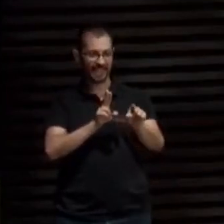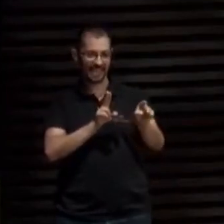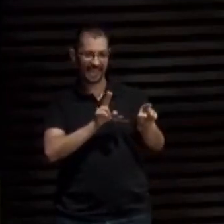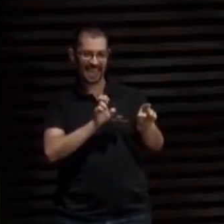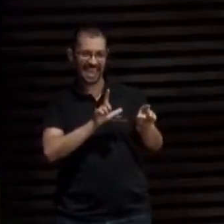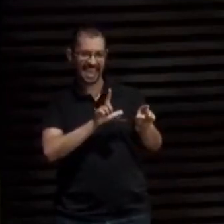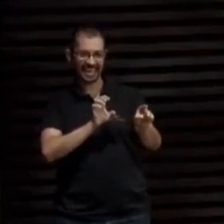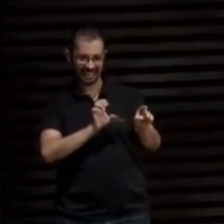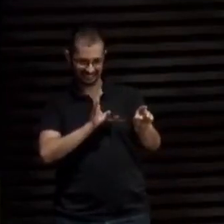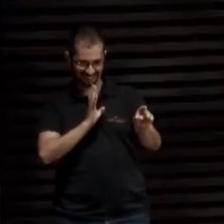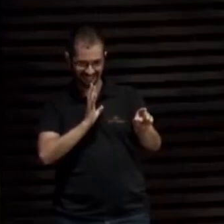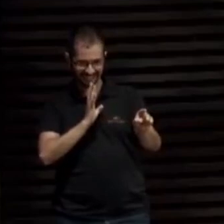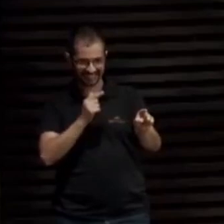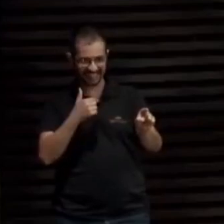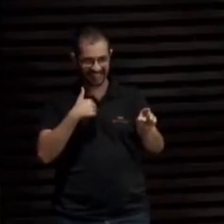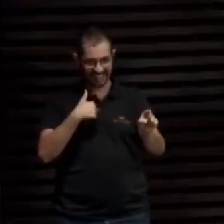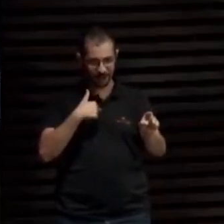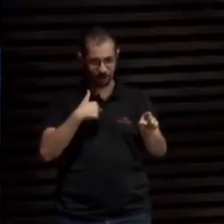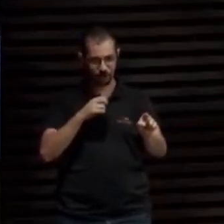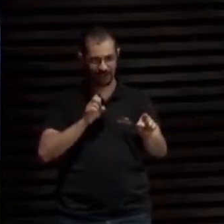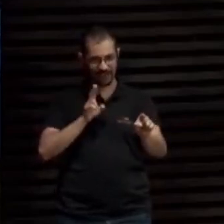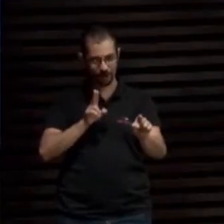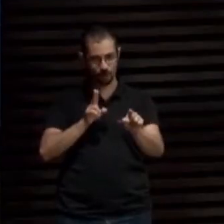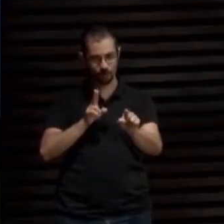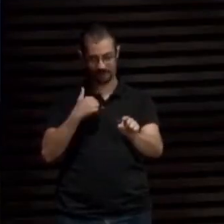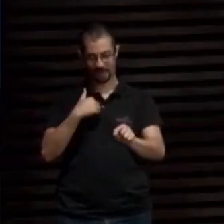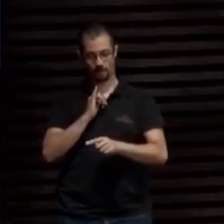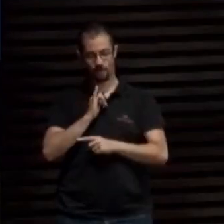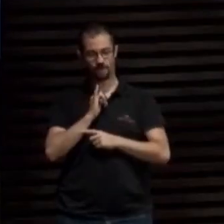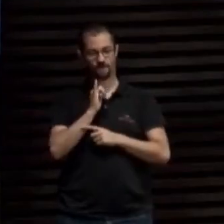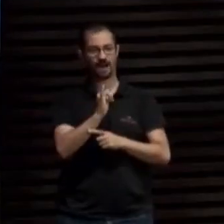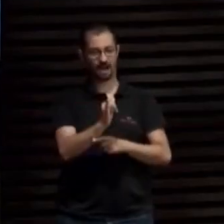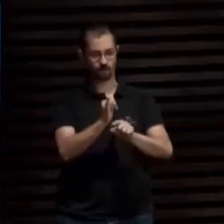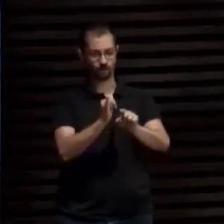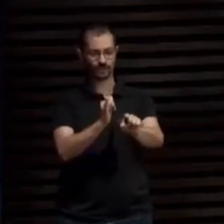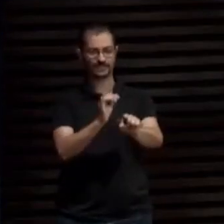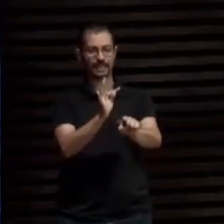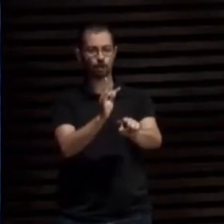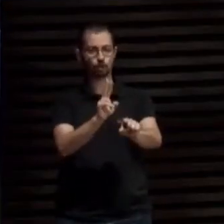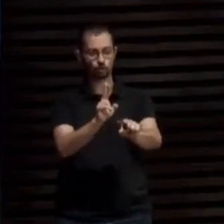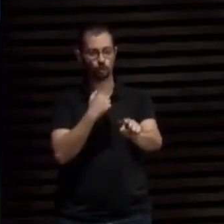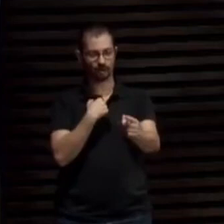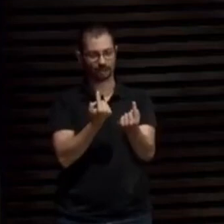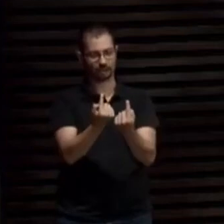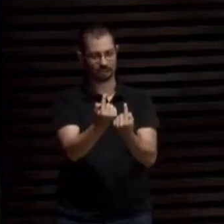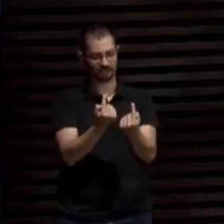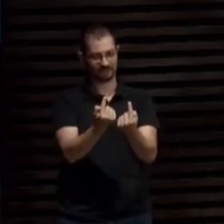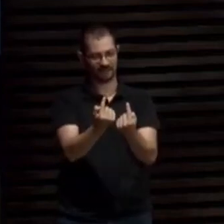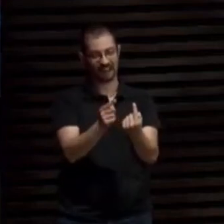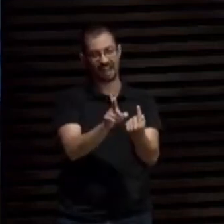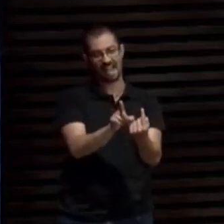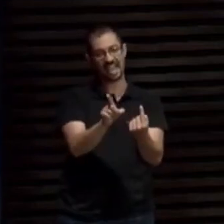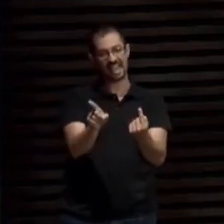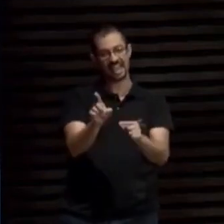Português claro. Eu, a pessoa que falo, tu, a pessoa com quem falo, ele, a